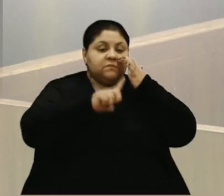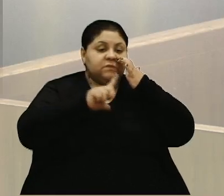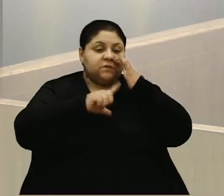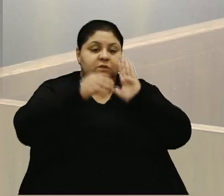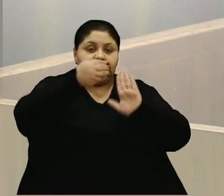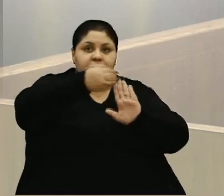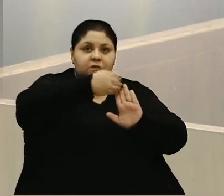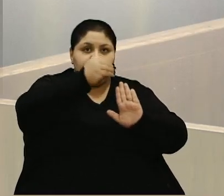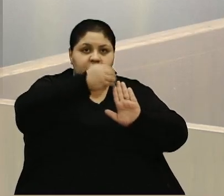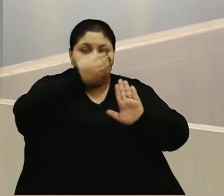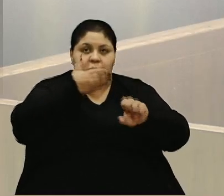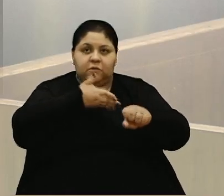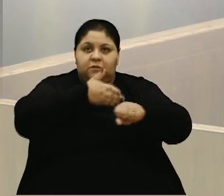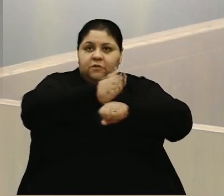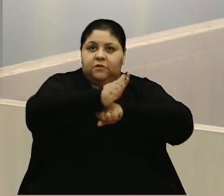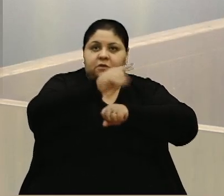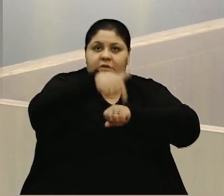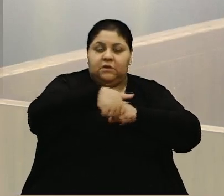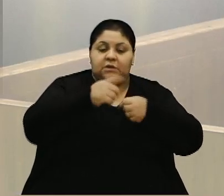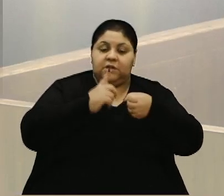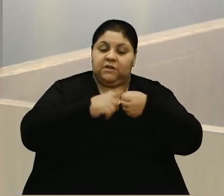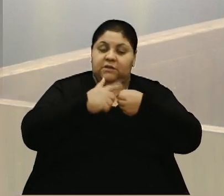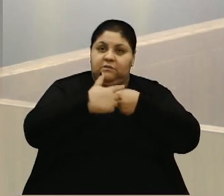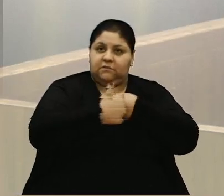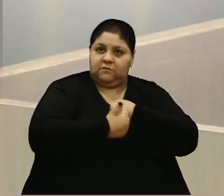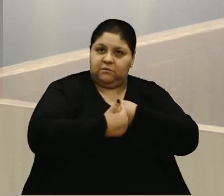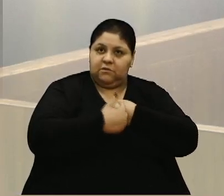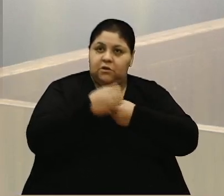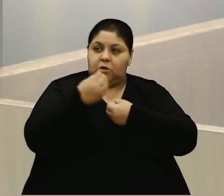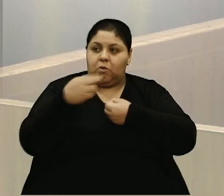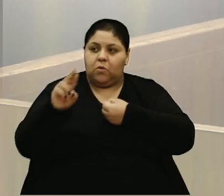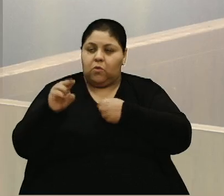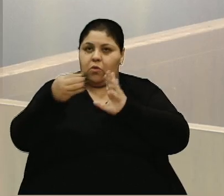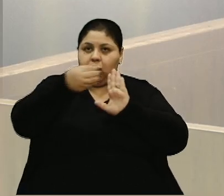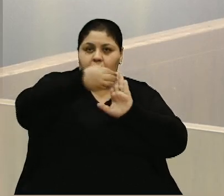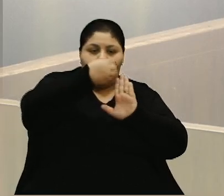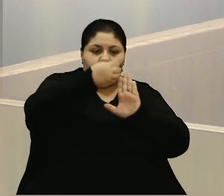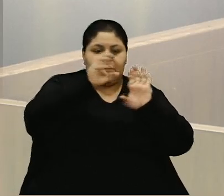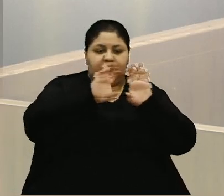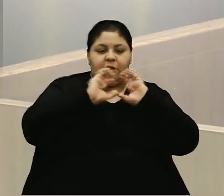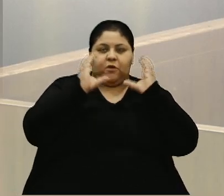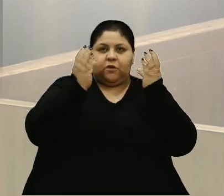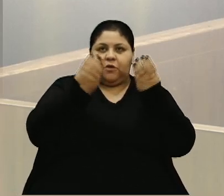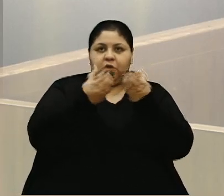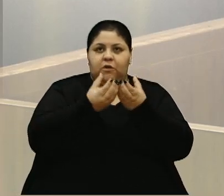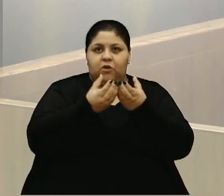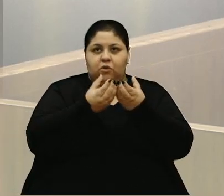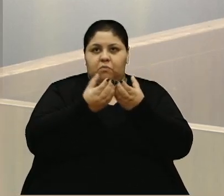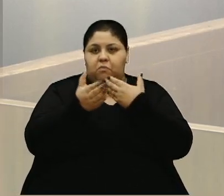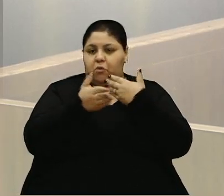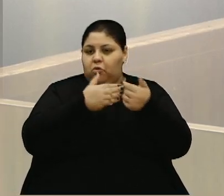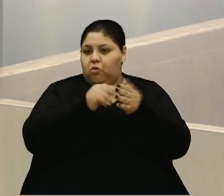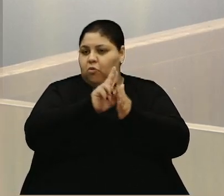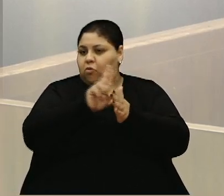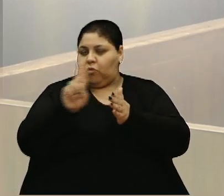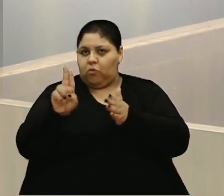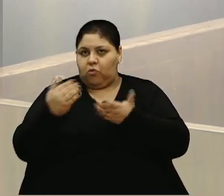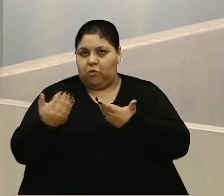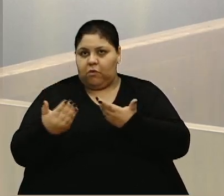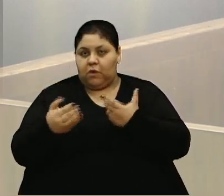orçamento participativo aqui na nossa cidade, ou o orçamento comunitário, o nome que tiver, onde